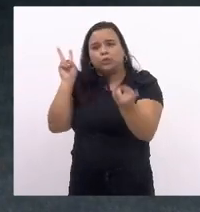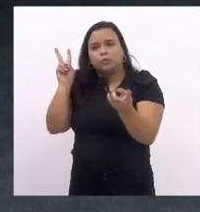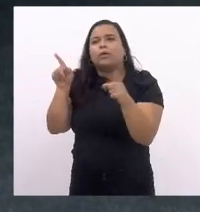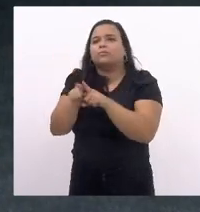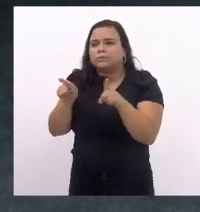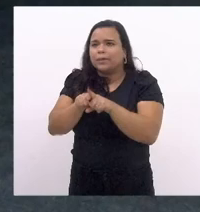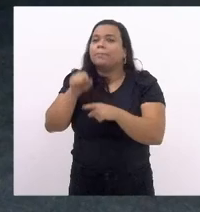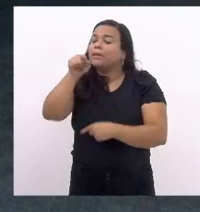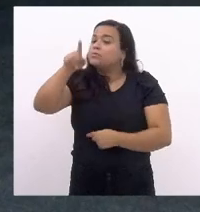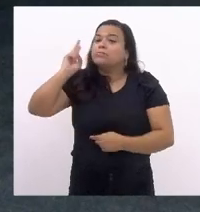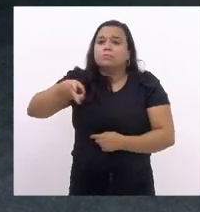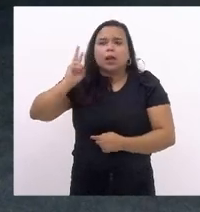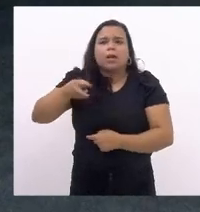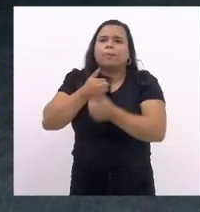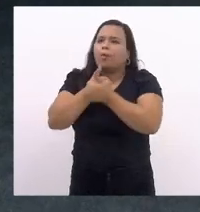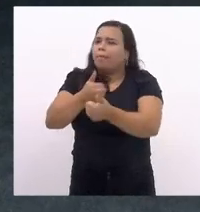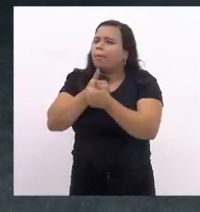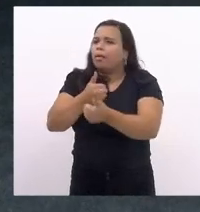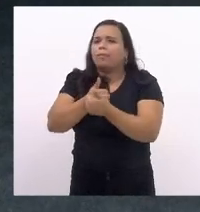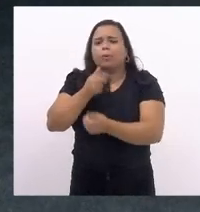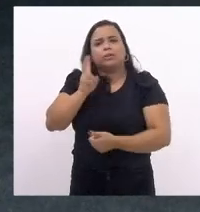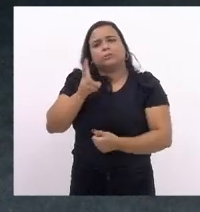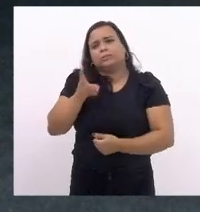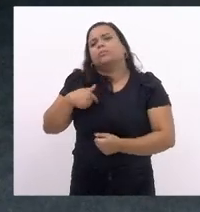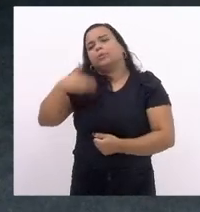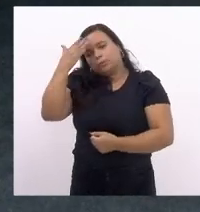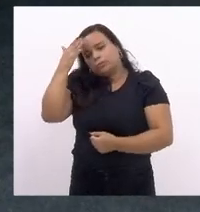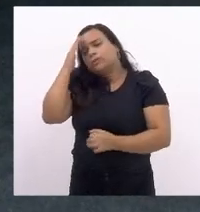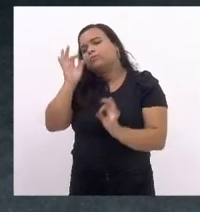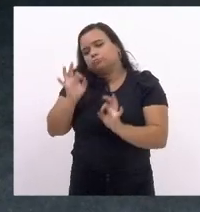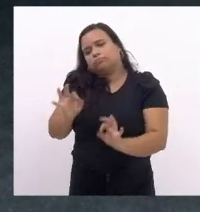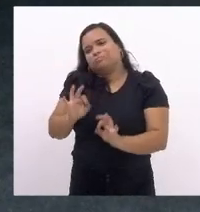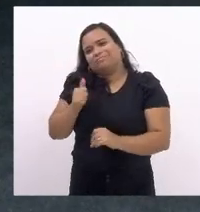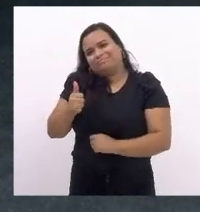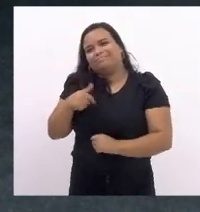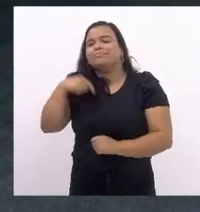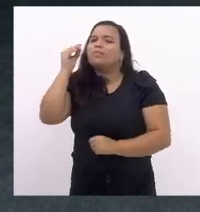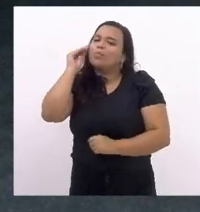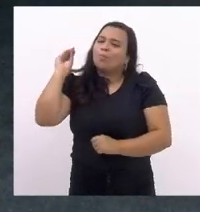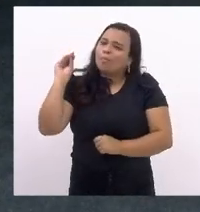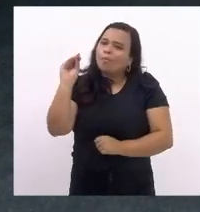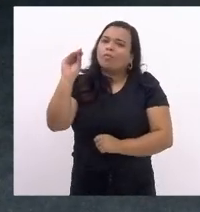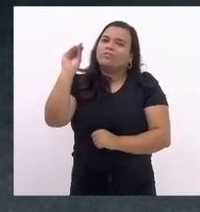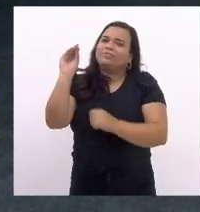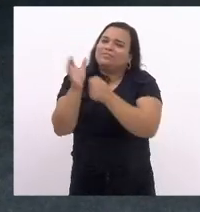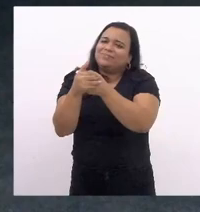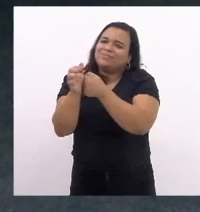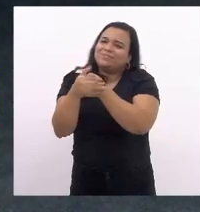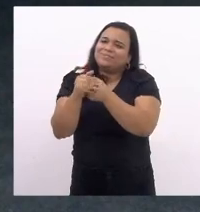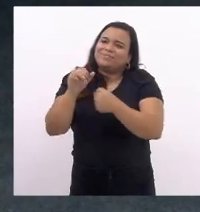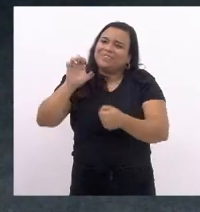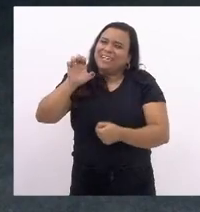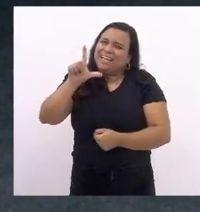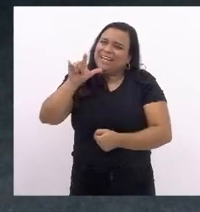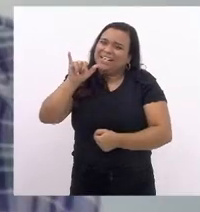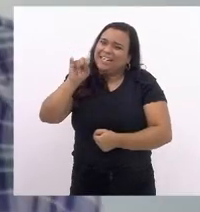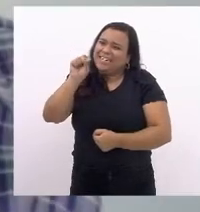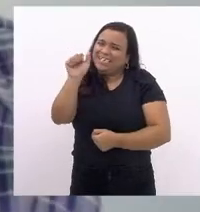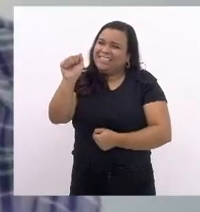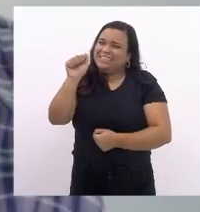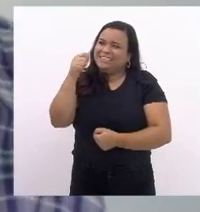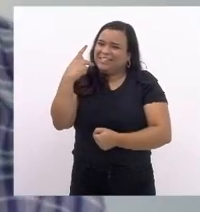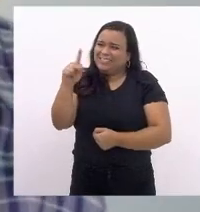Excelência sempre nos acompanha em tempo real, tenho certeza disso. E nosso beijo carinhoso para a Elisa, a sua bisneta, que é a